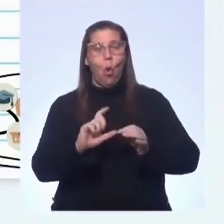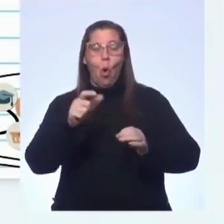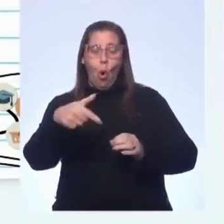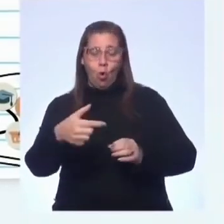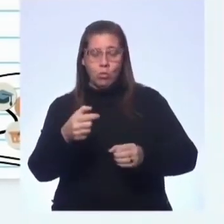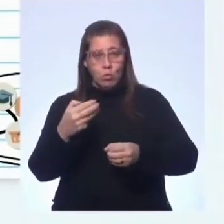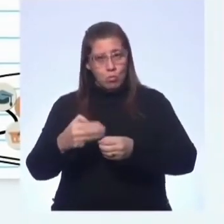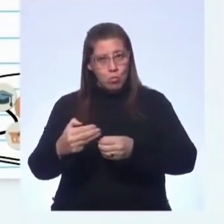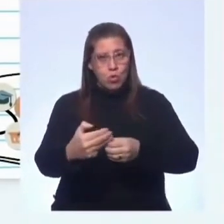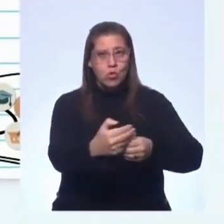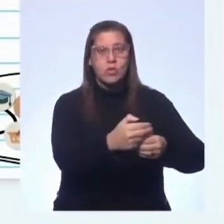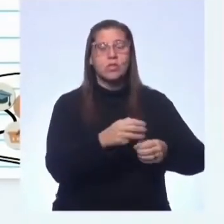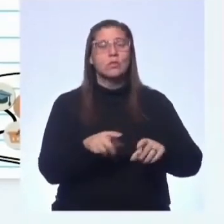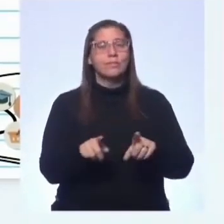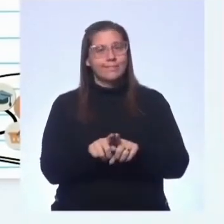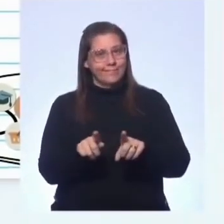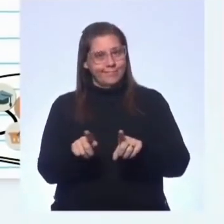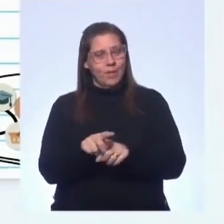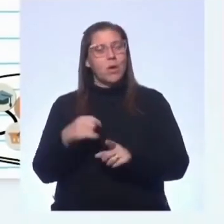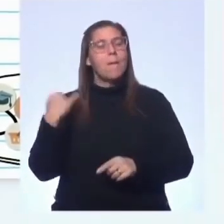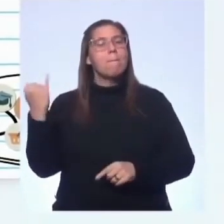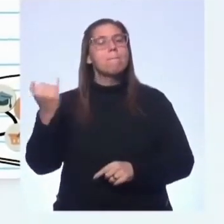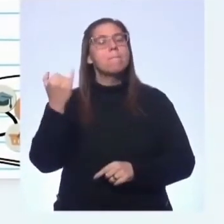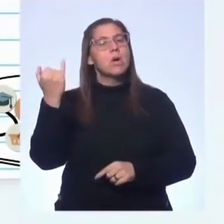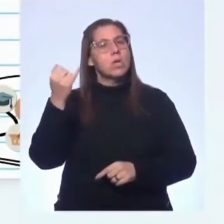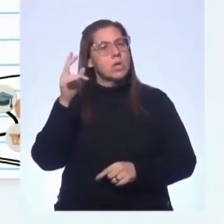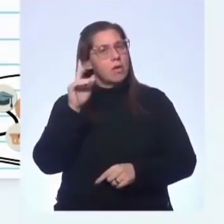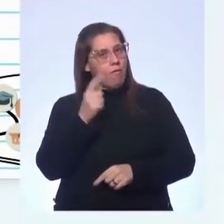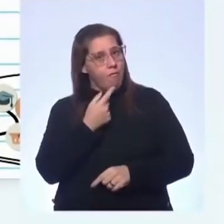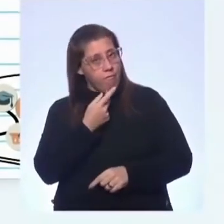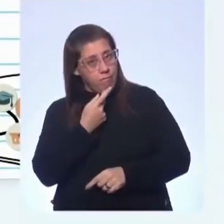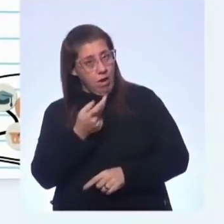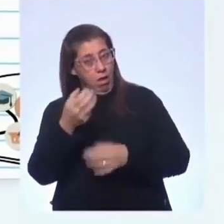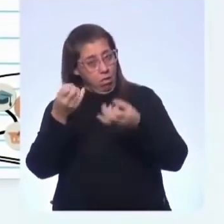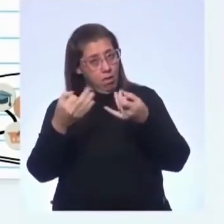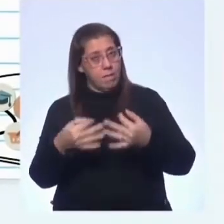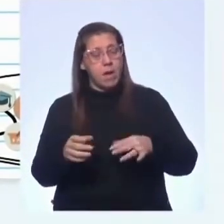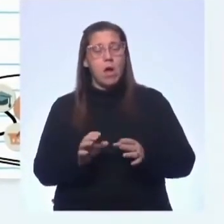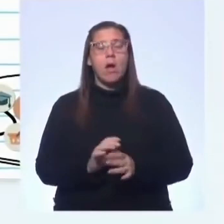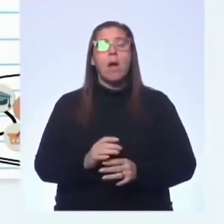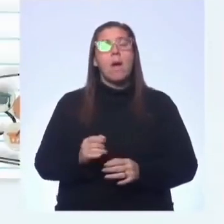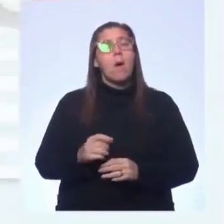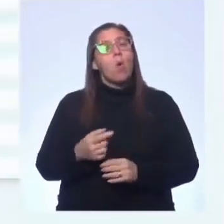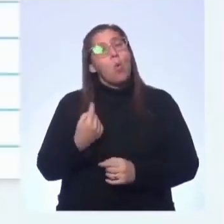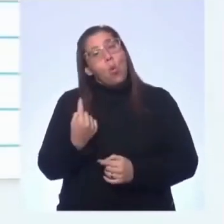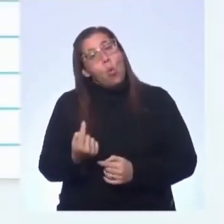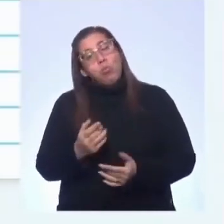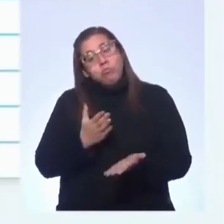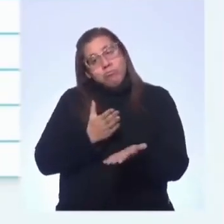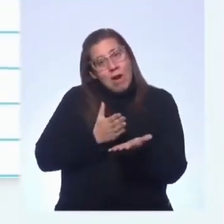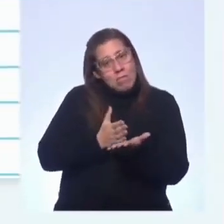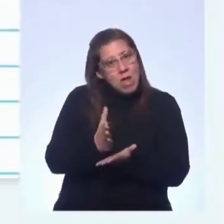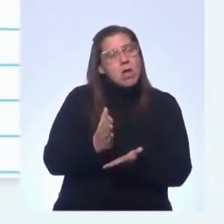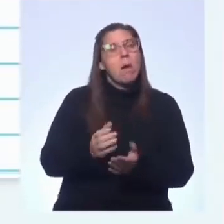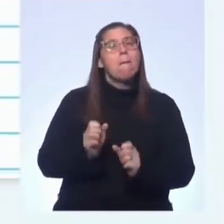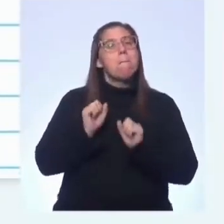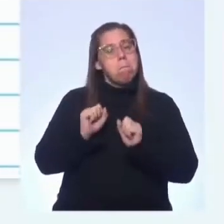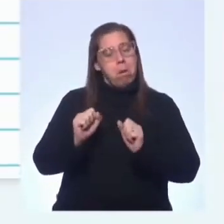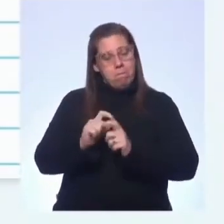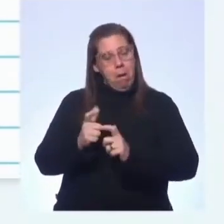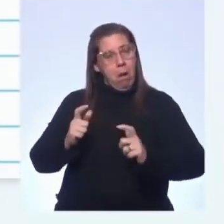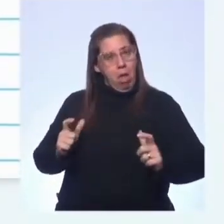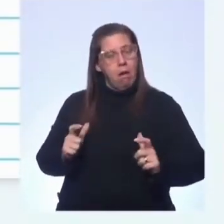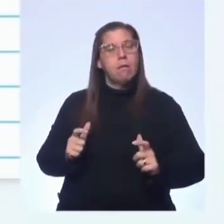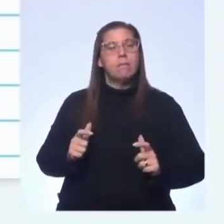municípios, assim como outros arranjos. Importante ressaltar que esse é apenas um dos caminhos possíveis para o crescimento. Nos dias atuais,